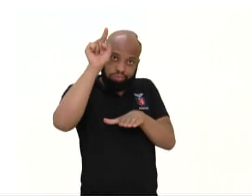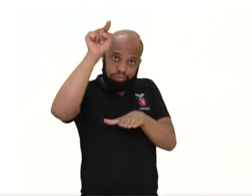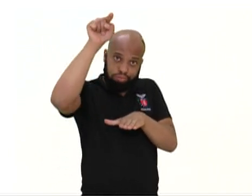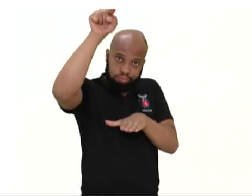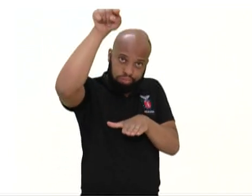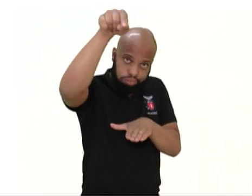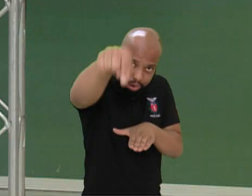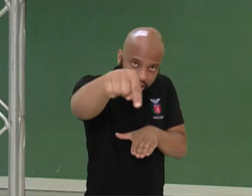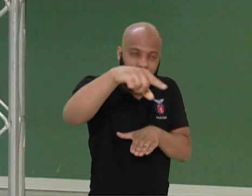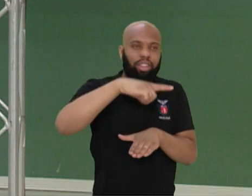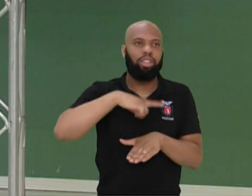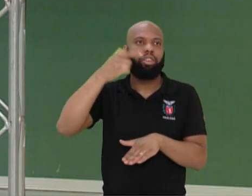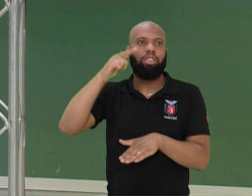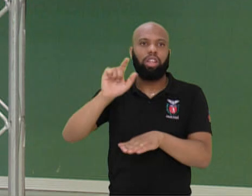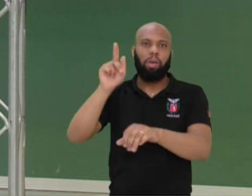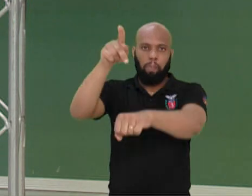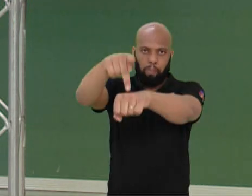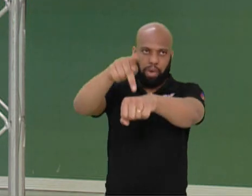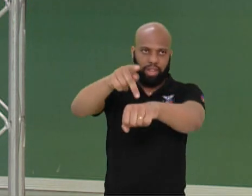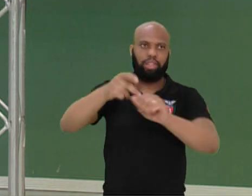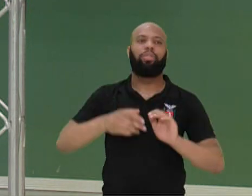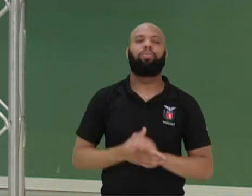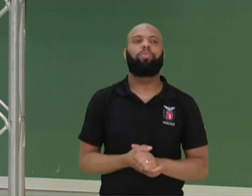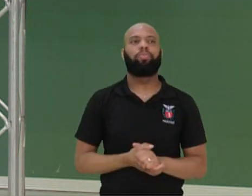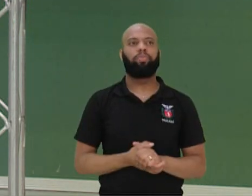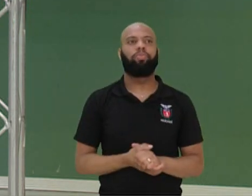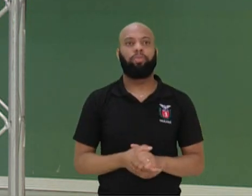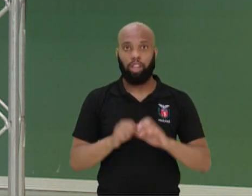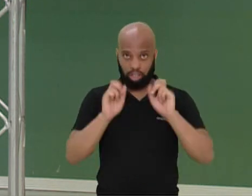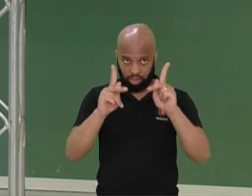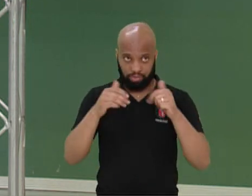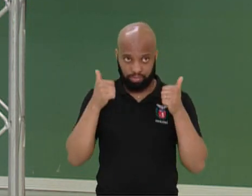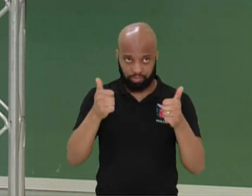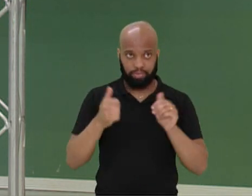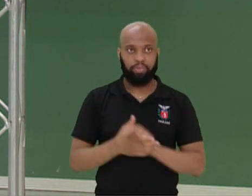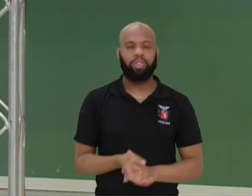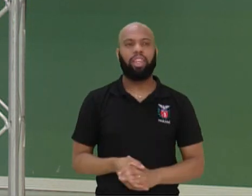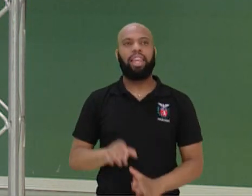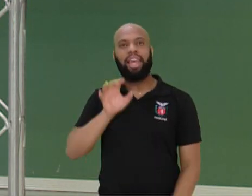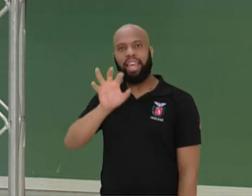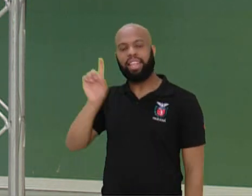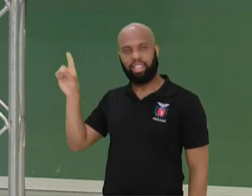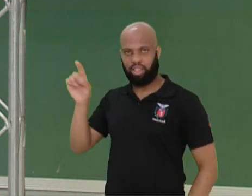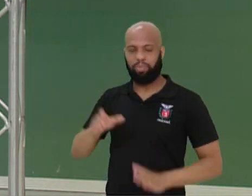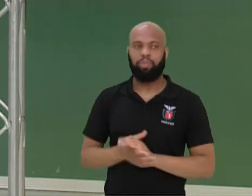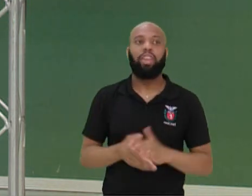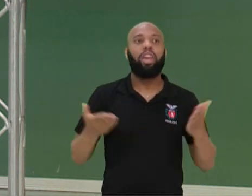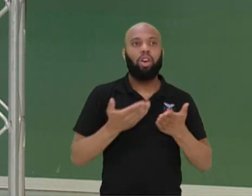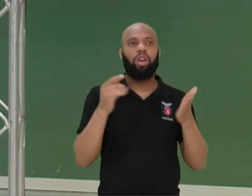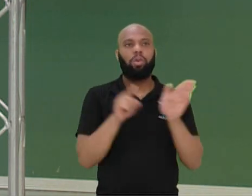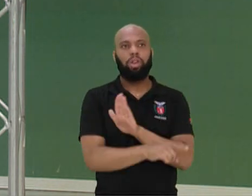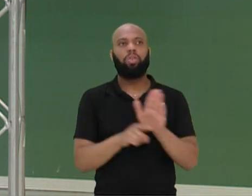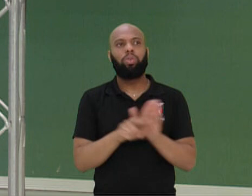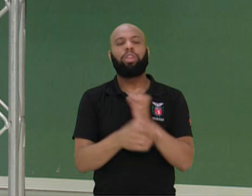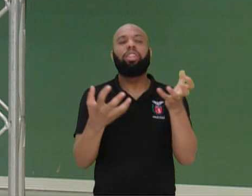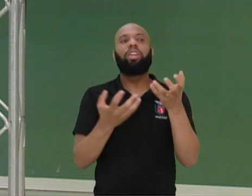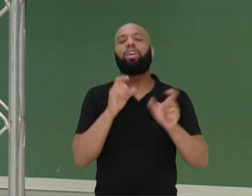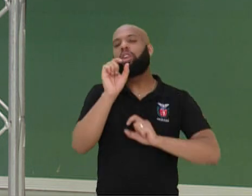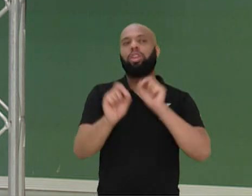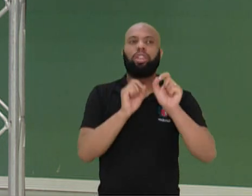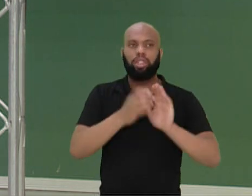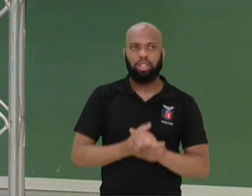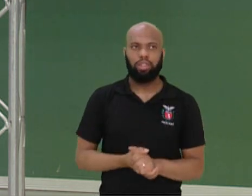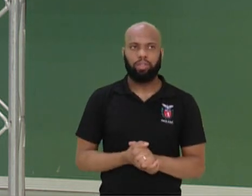essa trajetória até tocar aquela rocha ali, né? Beleza? Esse é o esquema. E aí vem as perguntas. O que eu quero nas